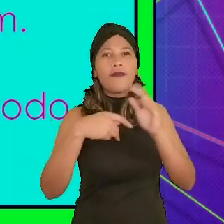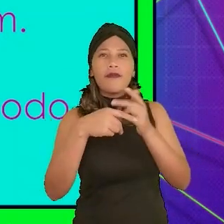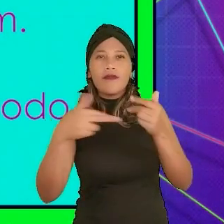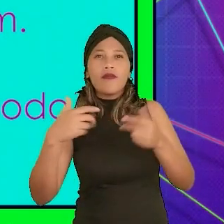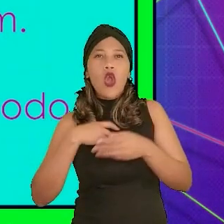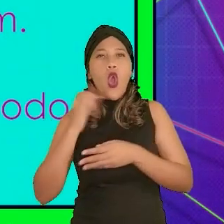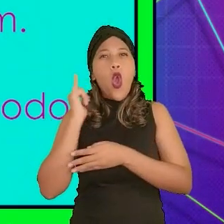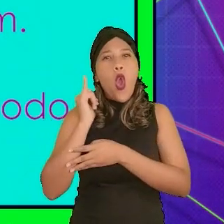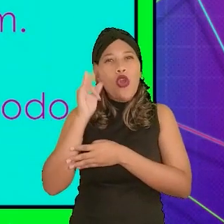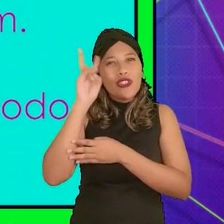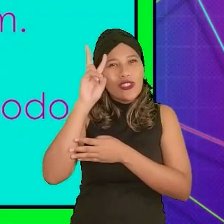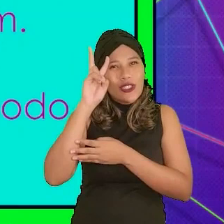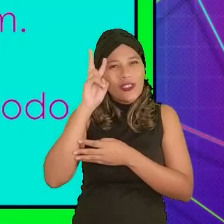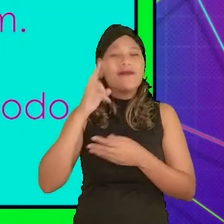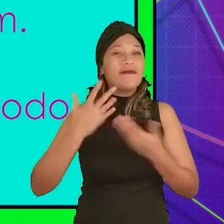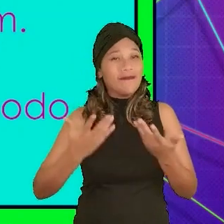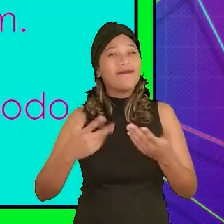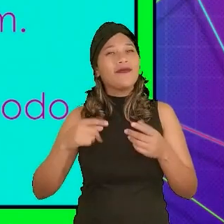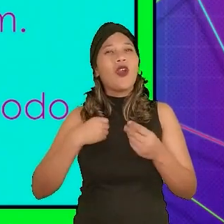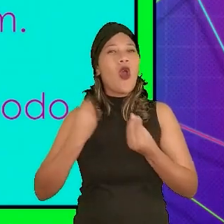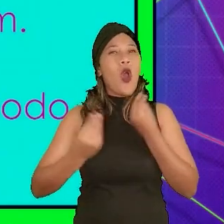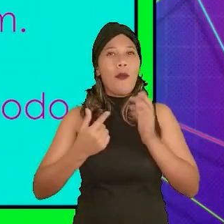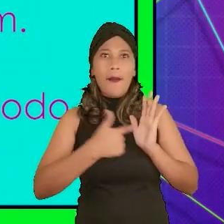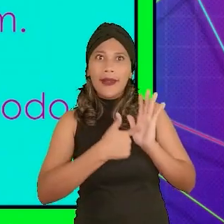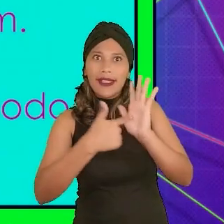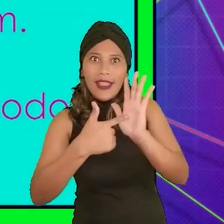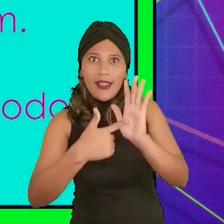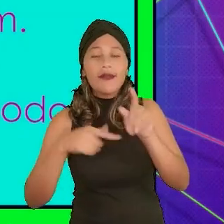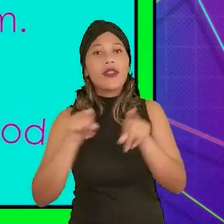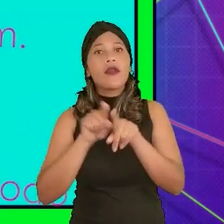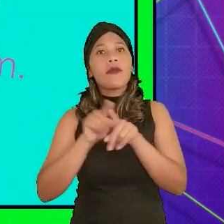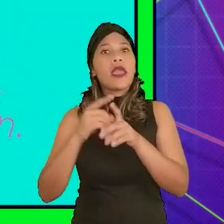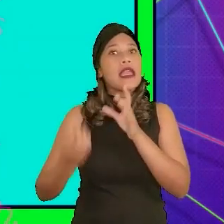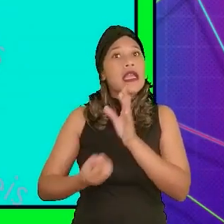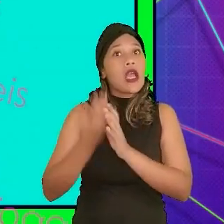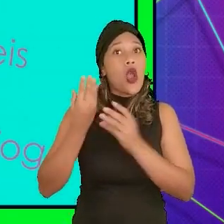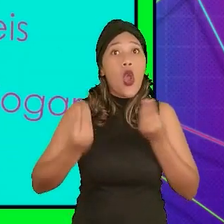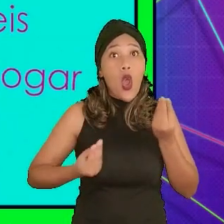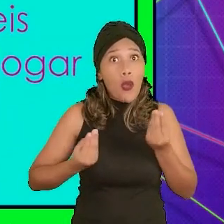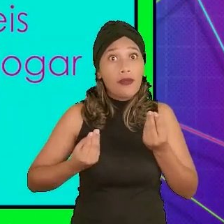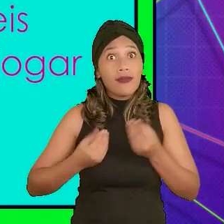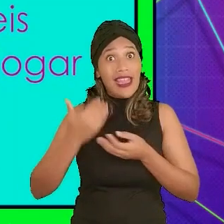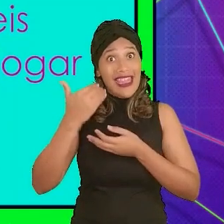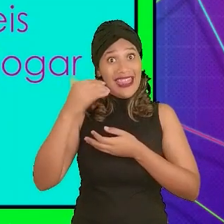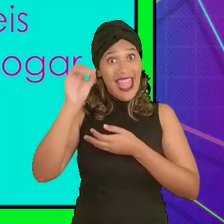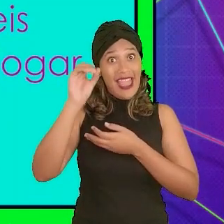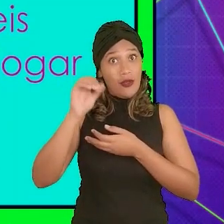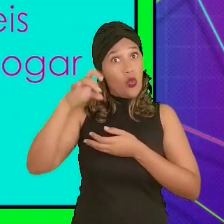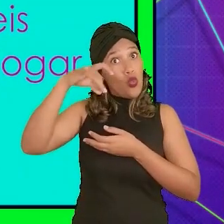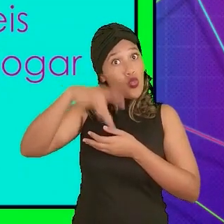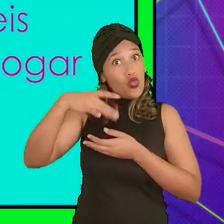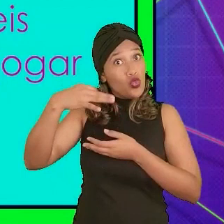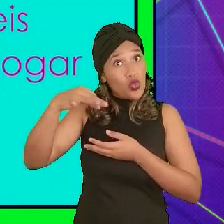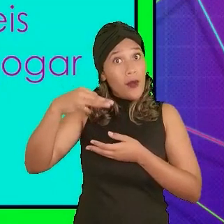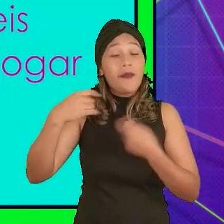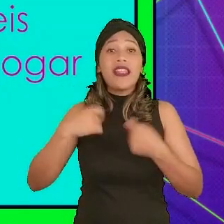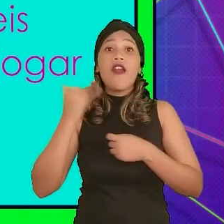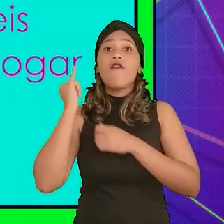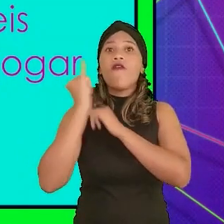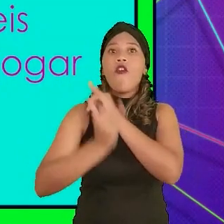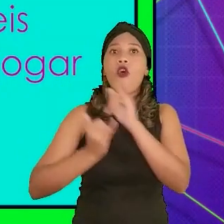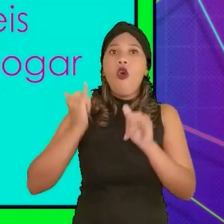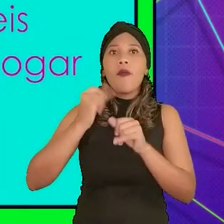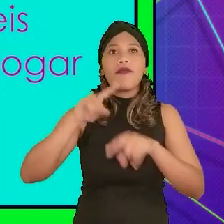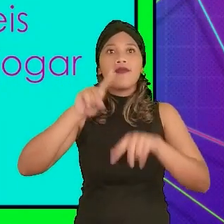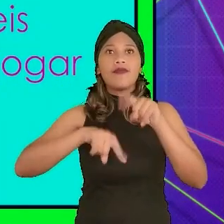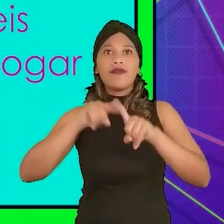tenha algum. Deverá mostrar como serão apresentados e o método de criação. E por último, na 10ª página, deve conter